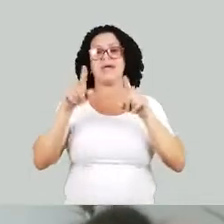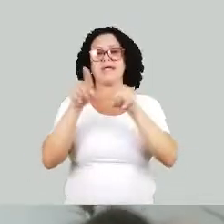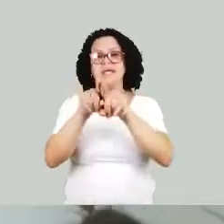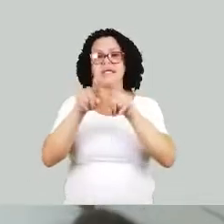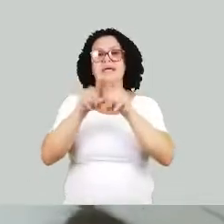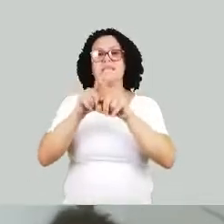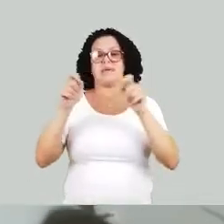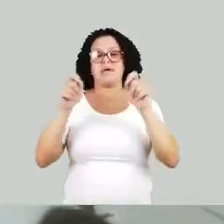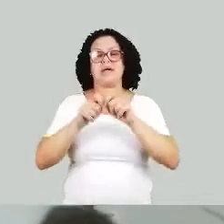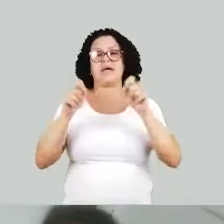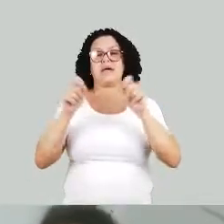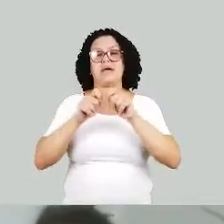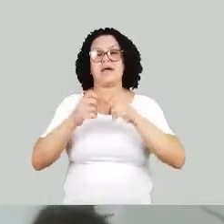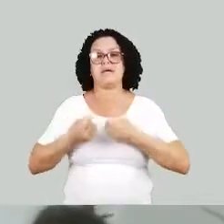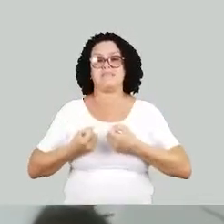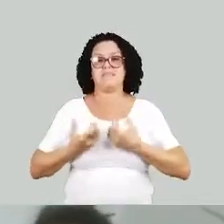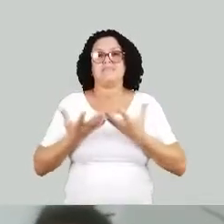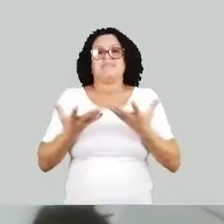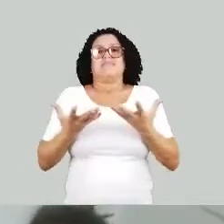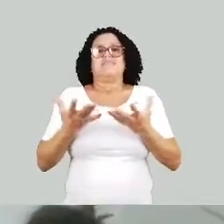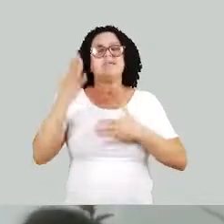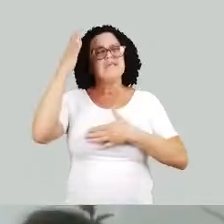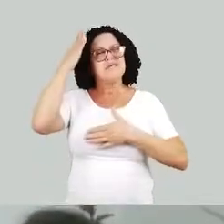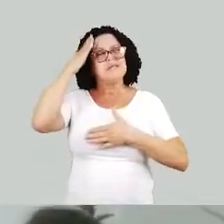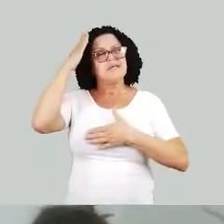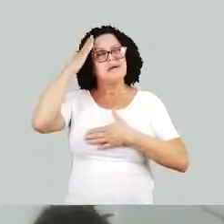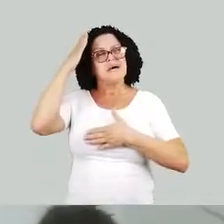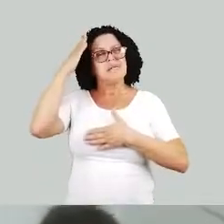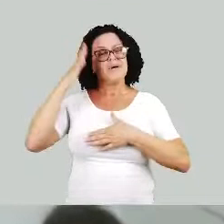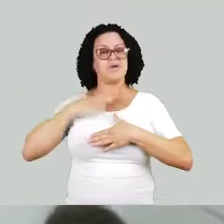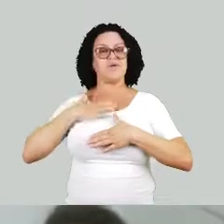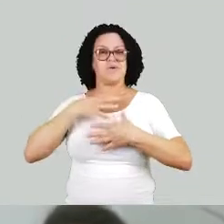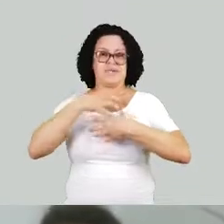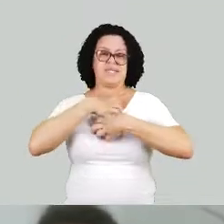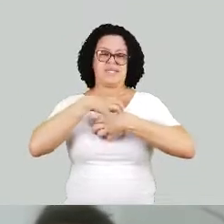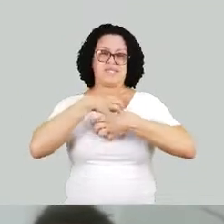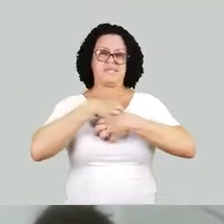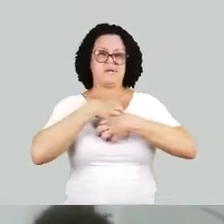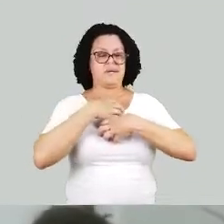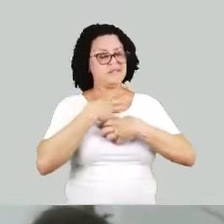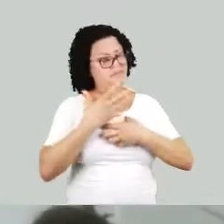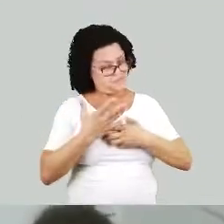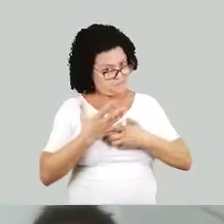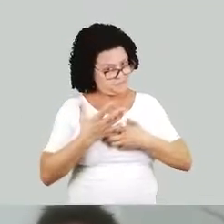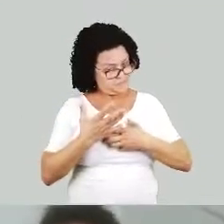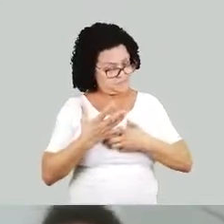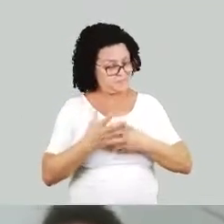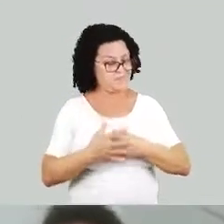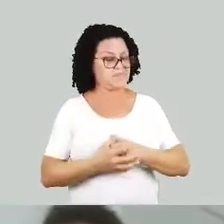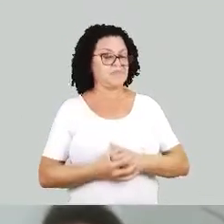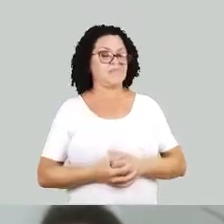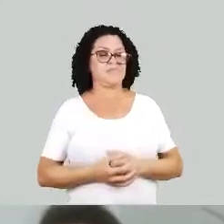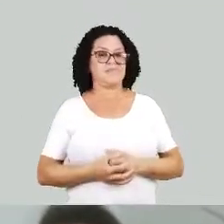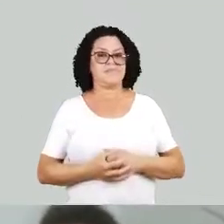também a capacidade de gestão dos nossos sentimentos, tá?